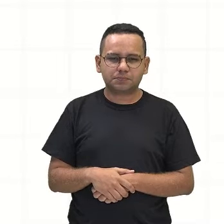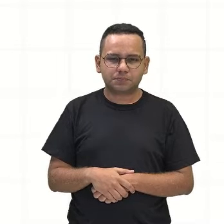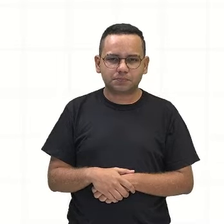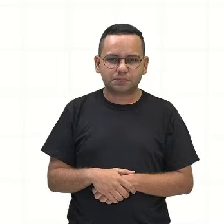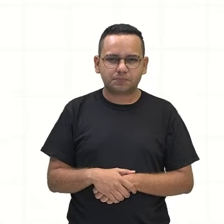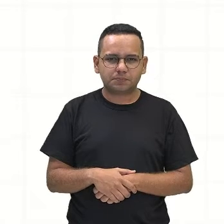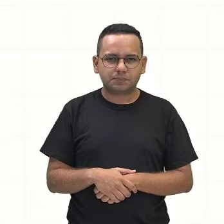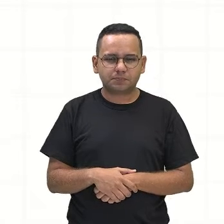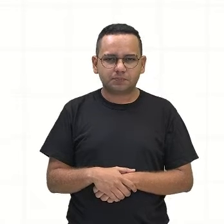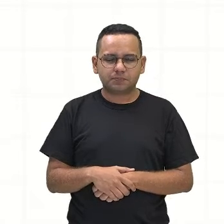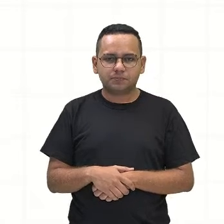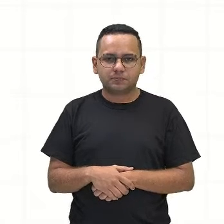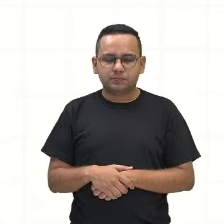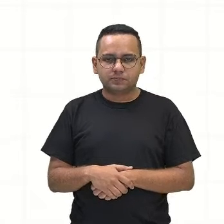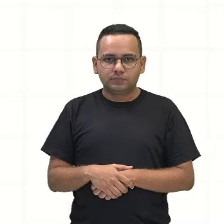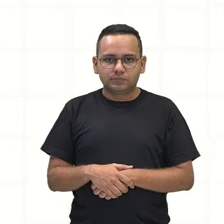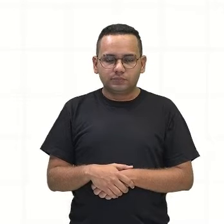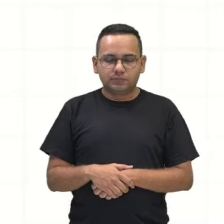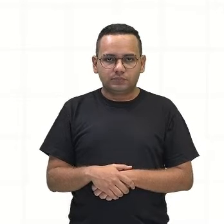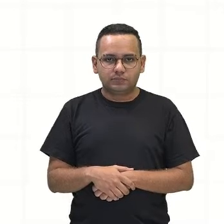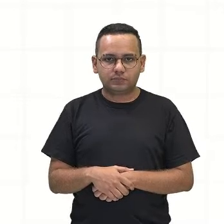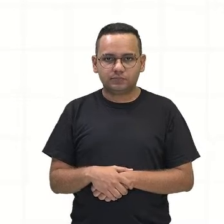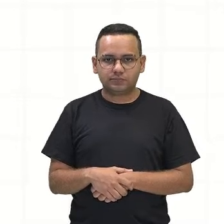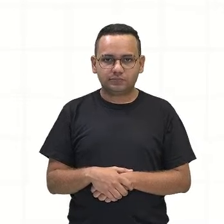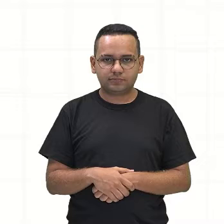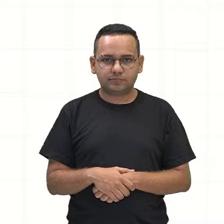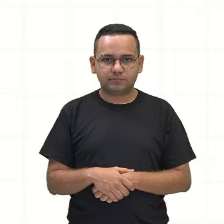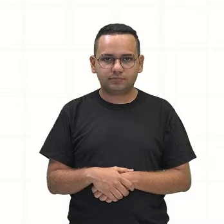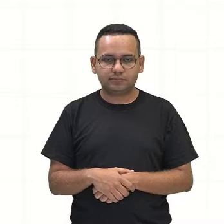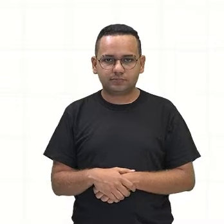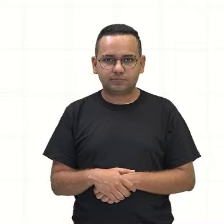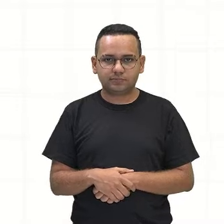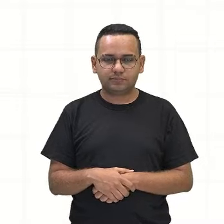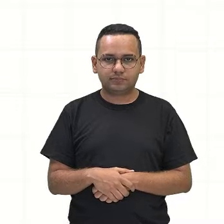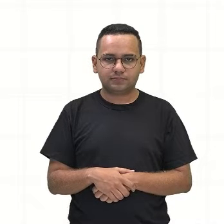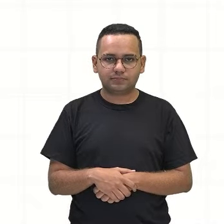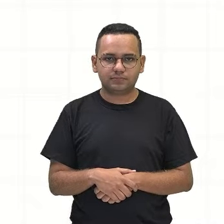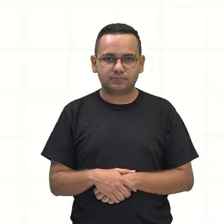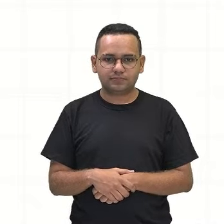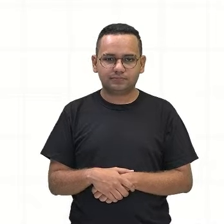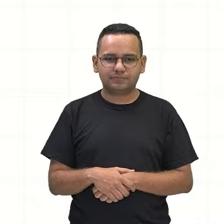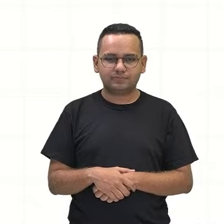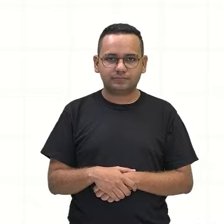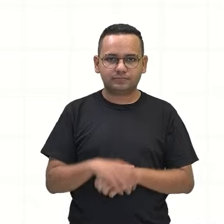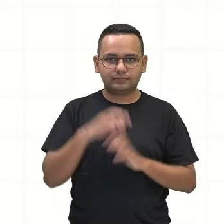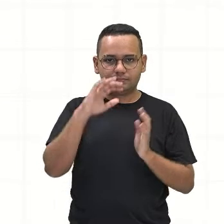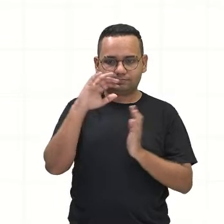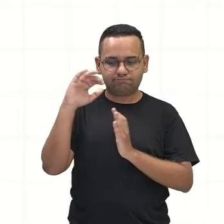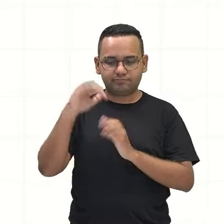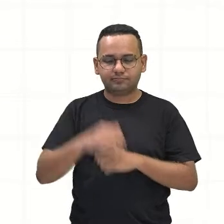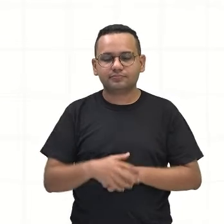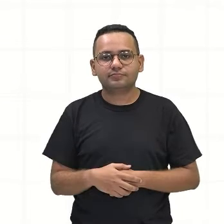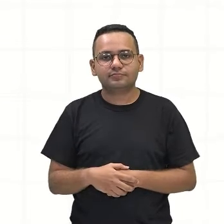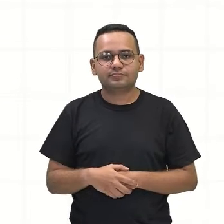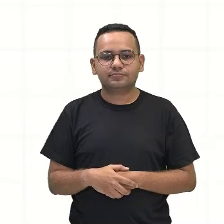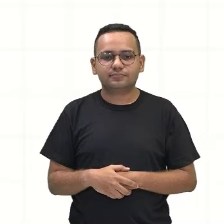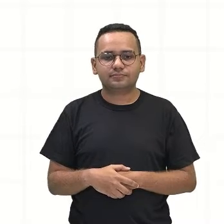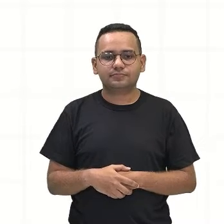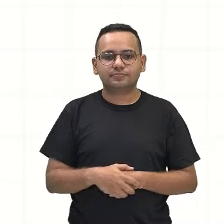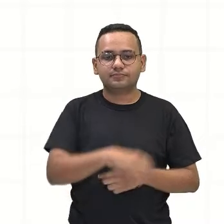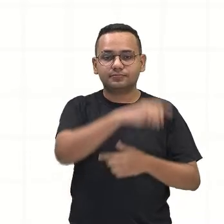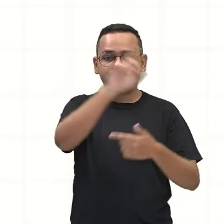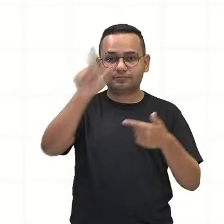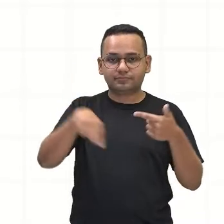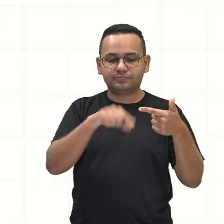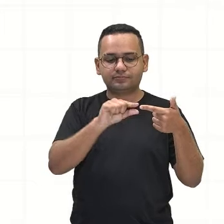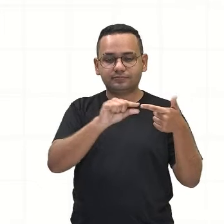variável. Ok? Simples, né? Muito bem. Agora vamos ver a frequência absoluta de